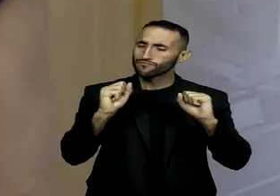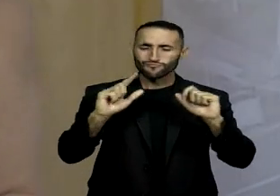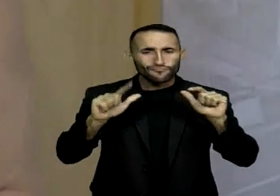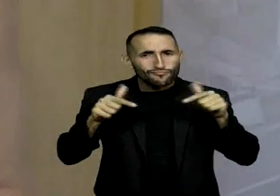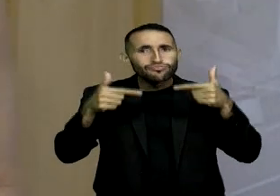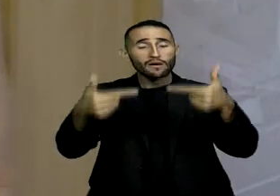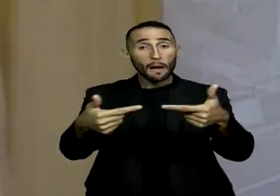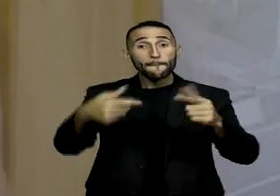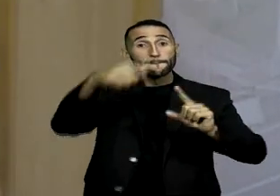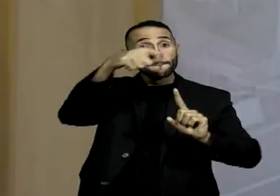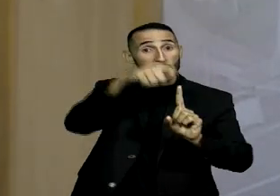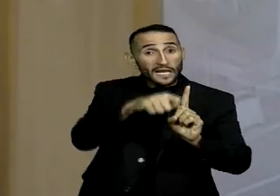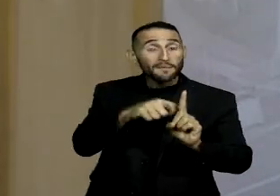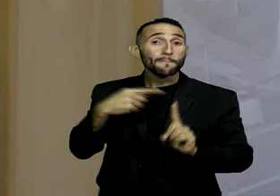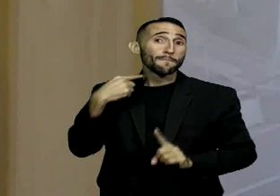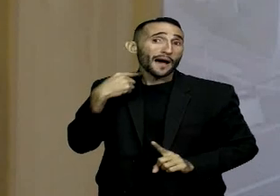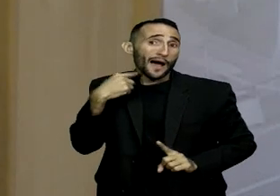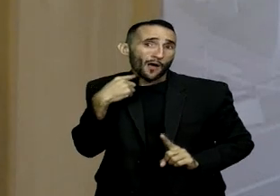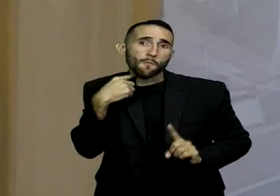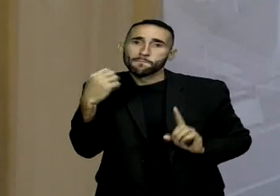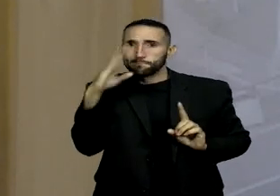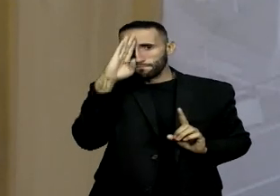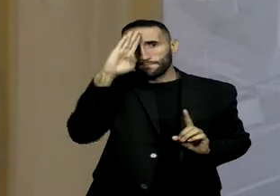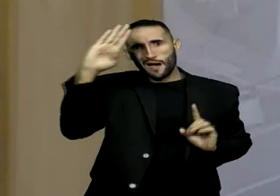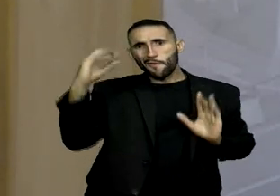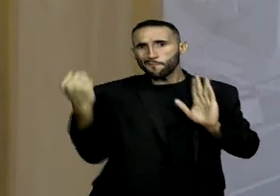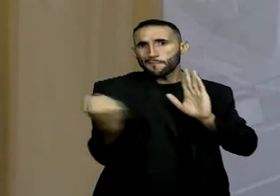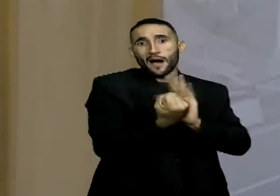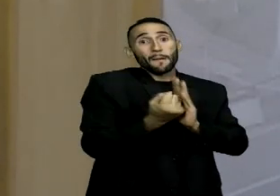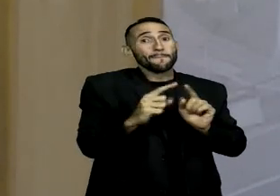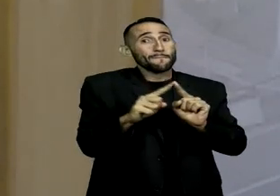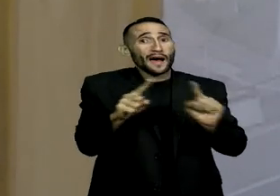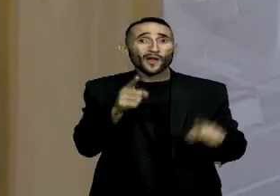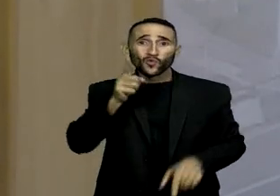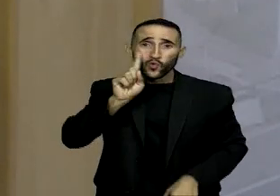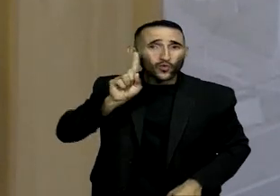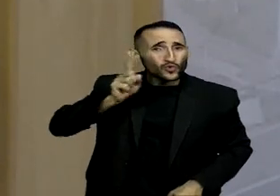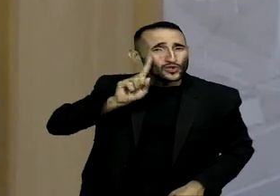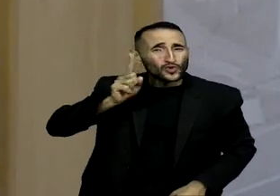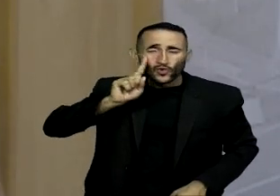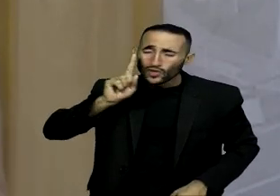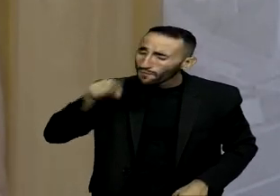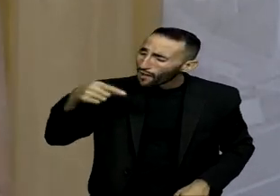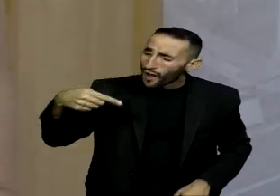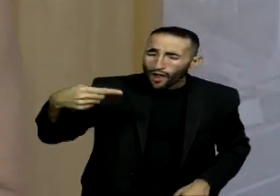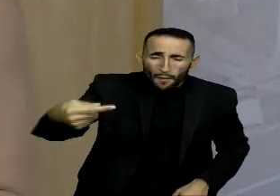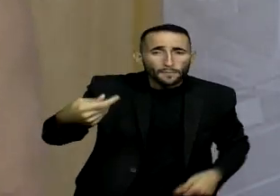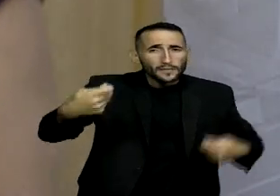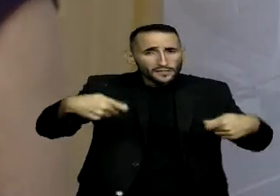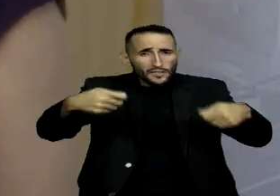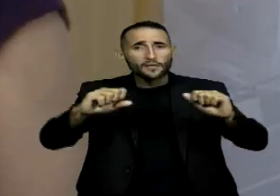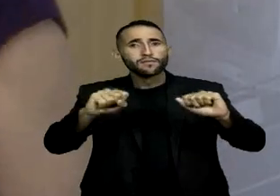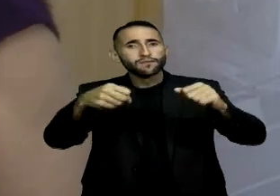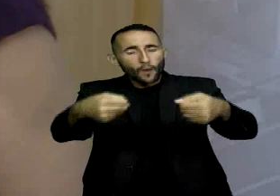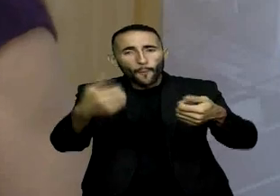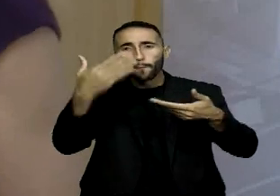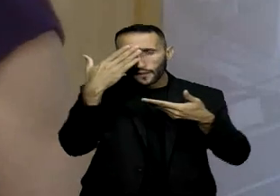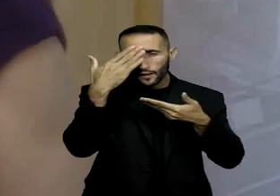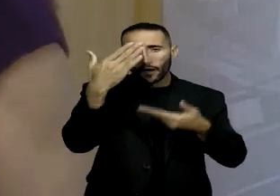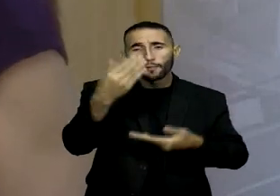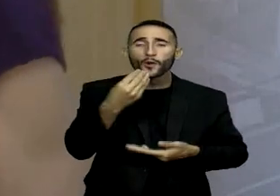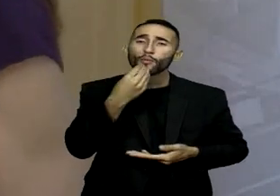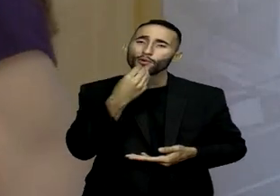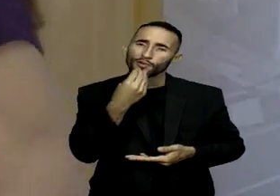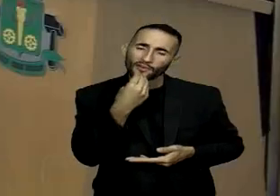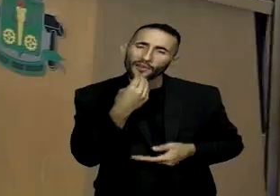emblemático, mas durante todo o tempo. Todo o tempo. Essa discussão ela tem que ser permanente. Muito obrigada por ter passado